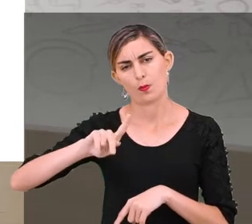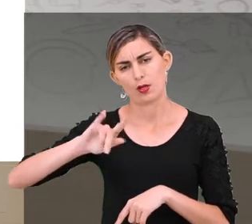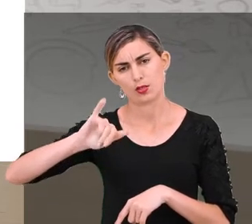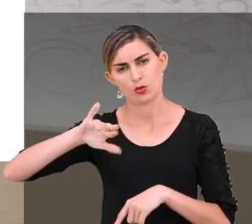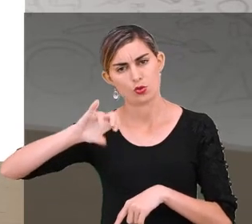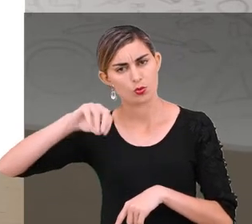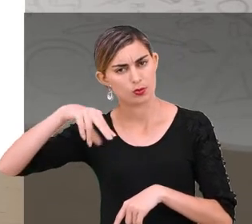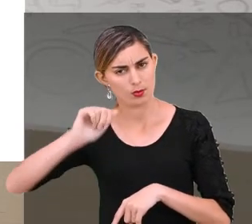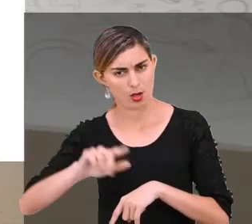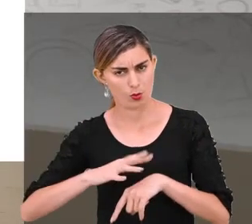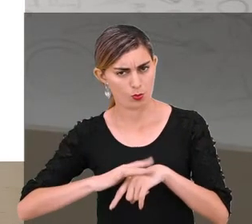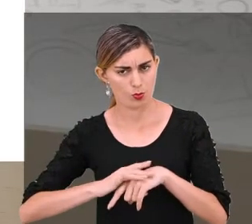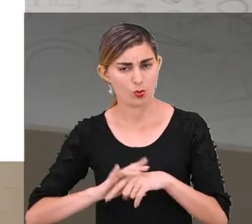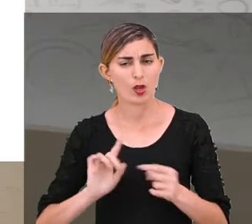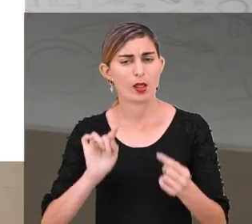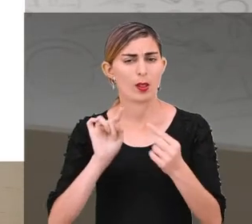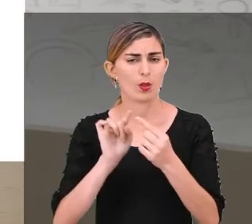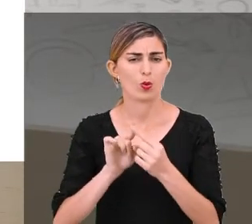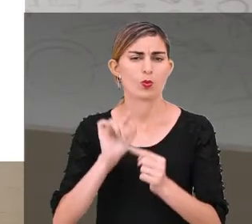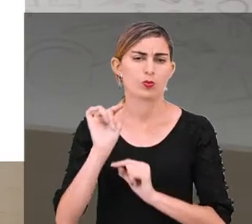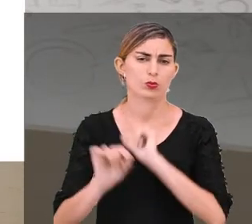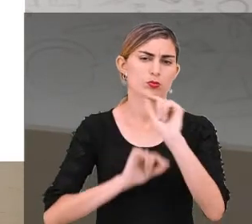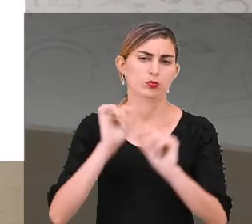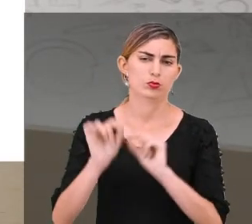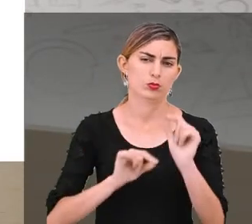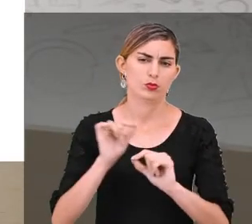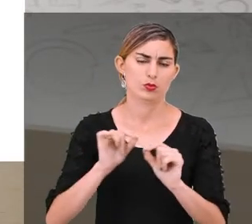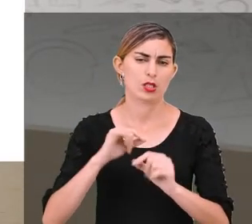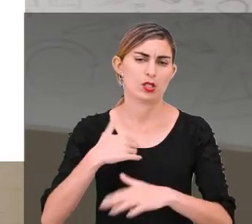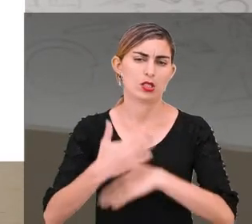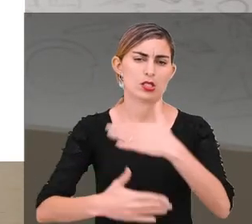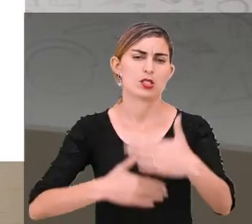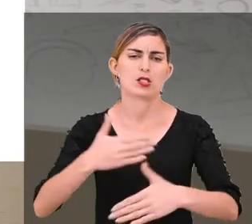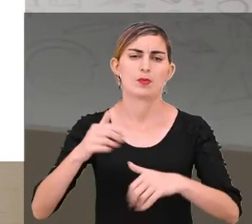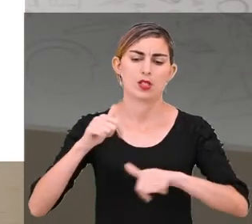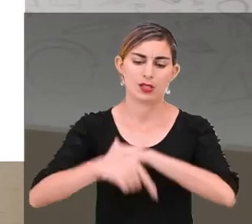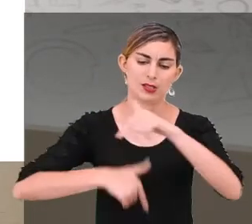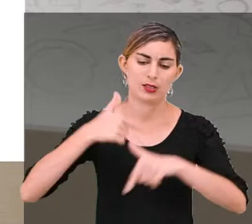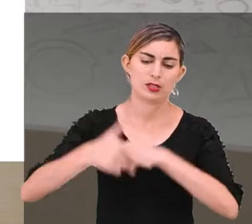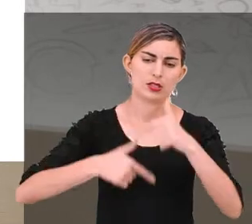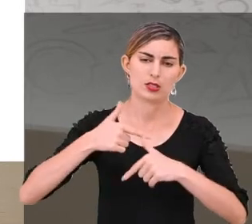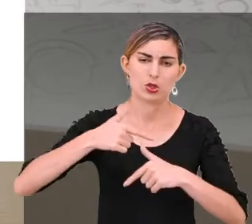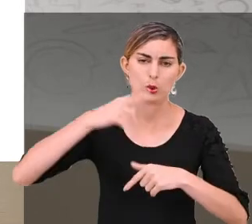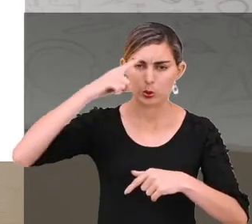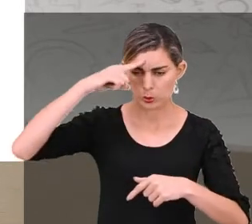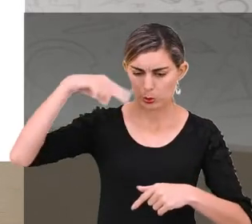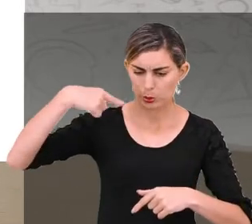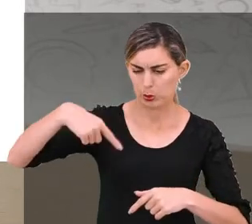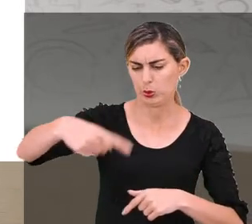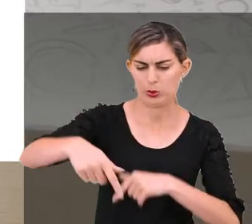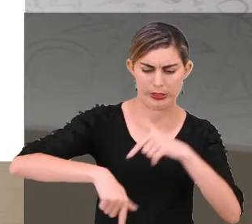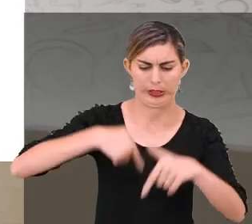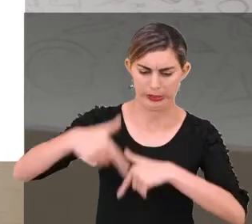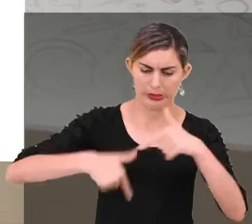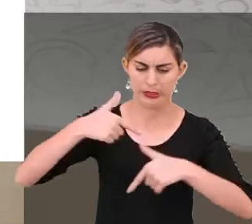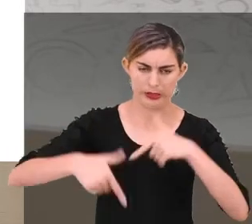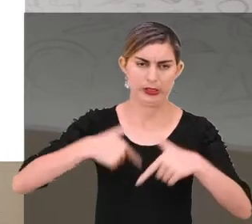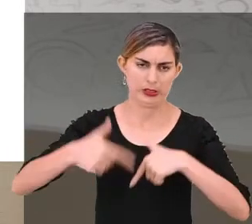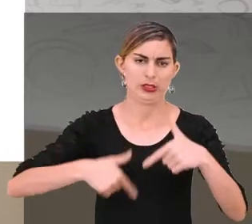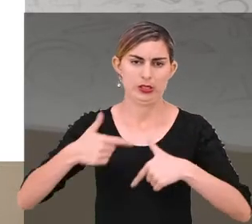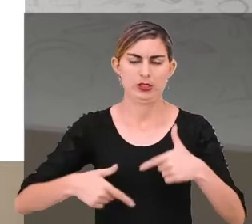ela está intrinsecamente relacionada através do desempenho das atividades exercidas pelo